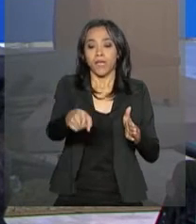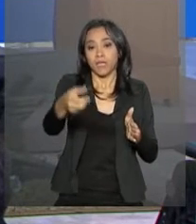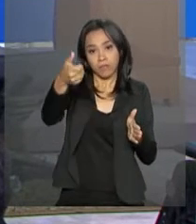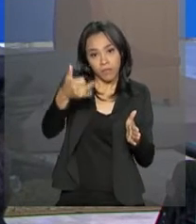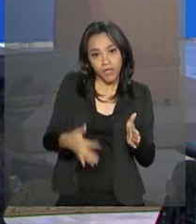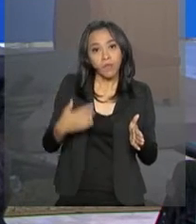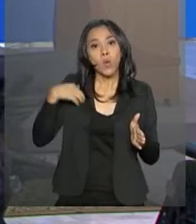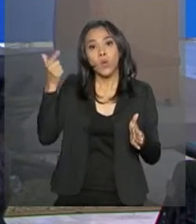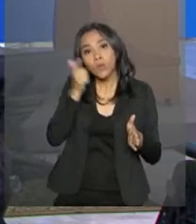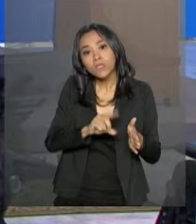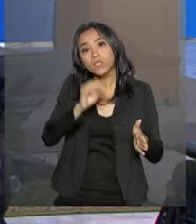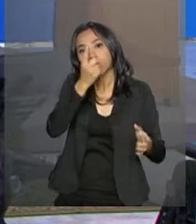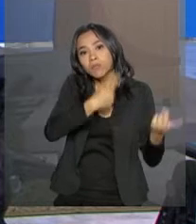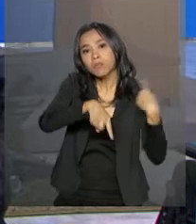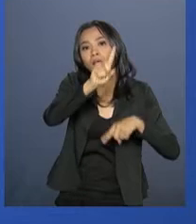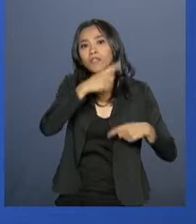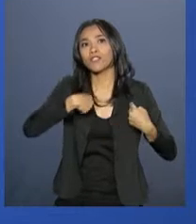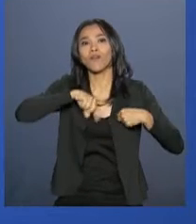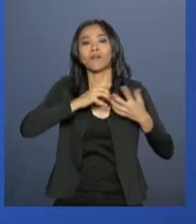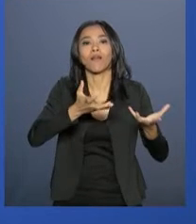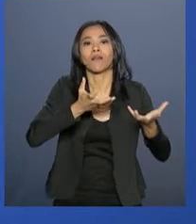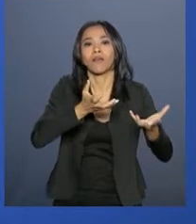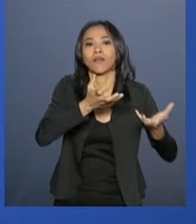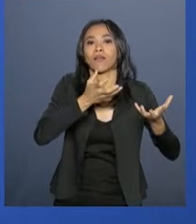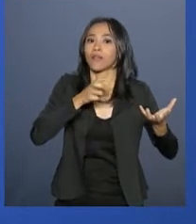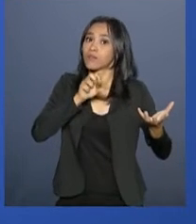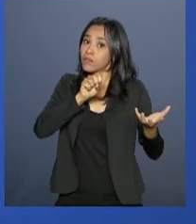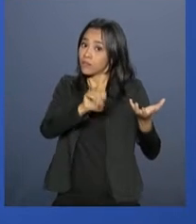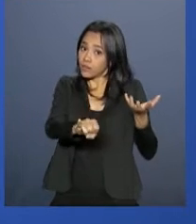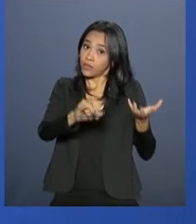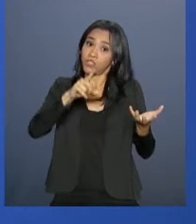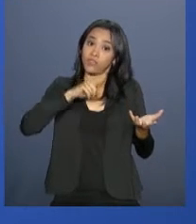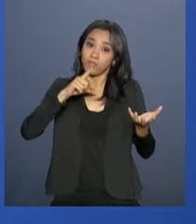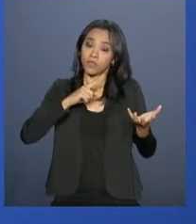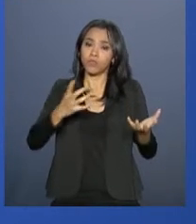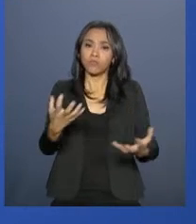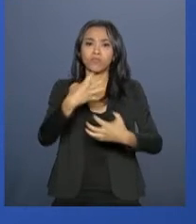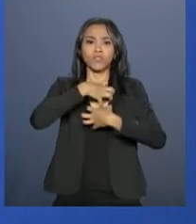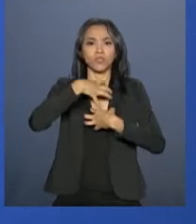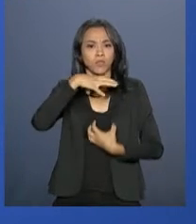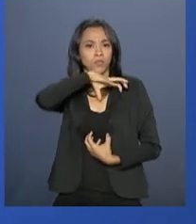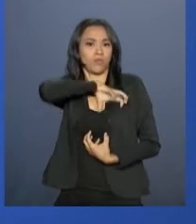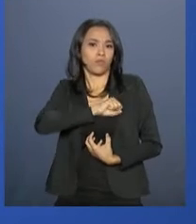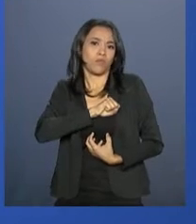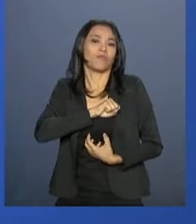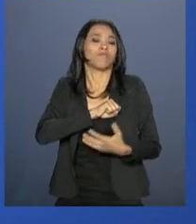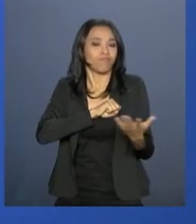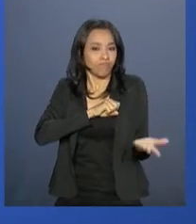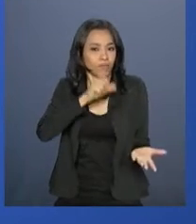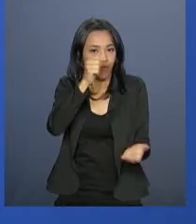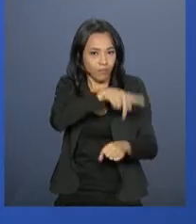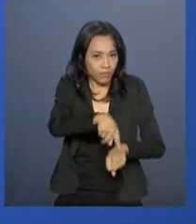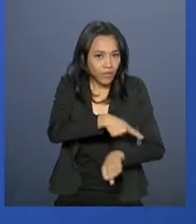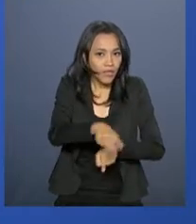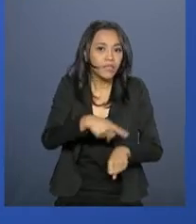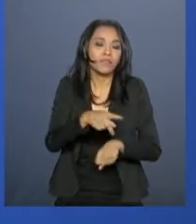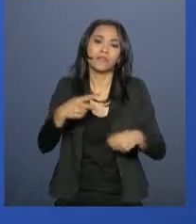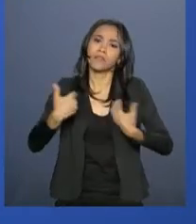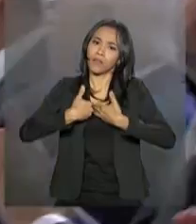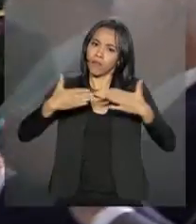prosperidade que tanto almejamos se tivermos a grandeza cívica de deixar a porta aberta para a conciliação